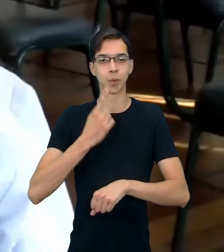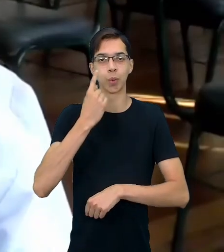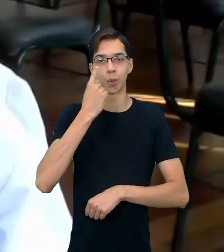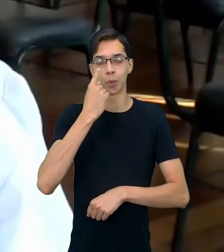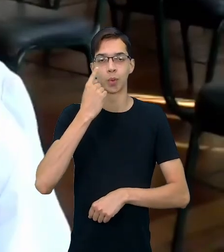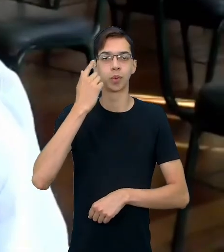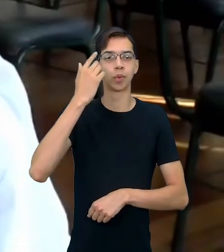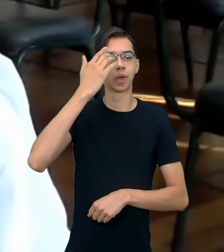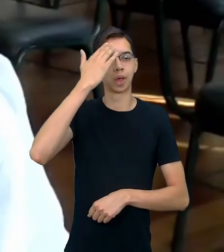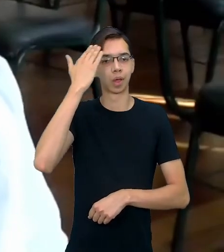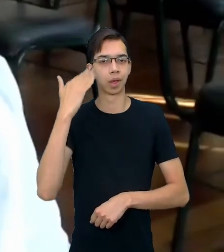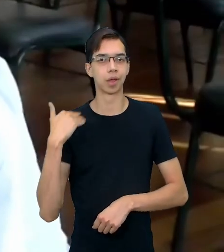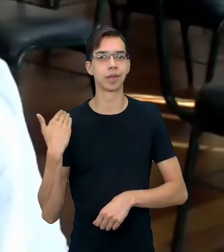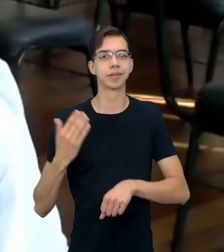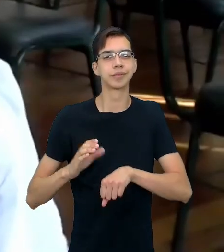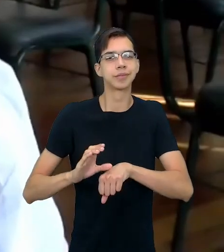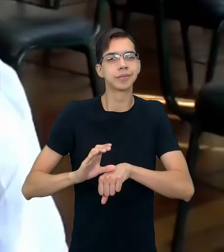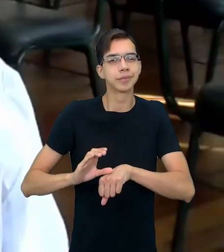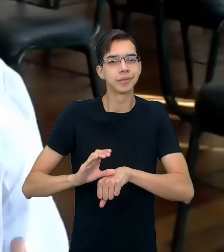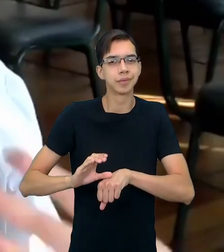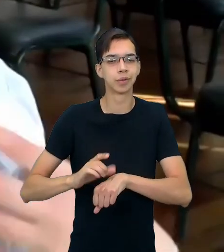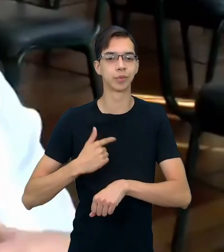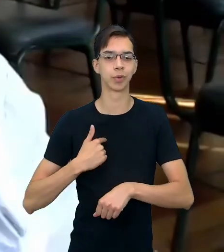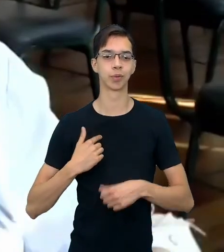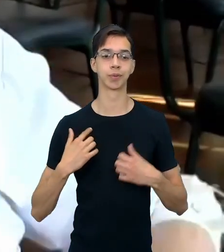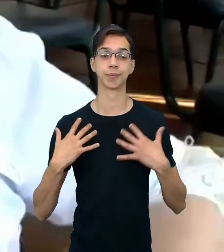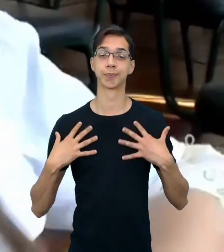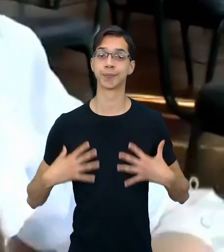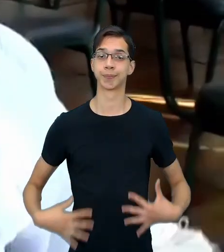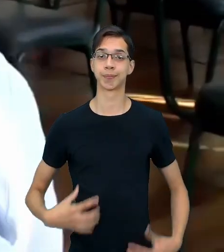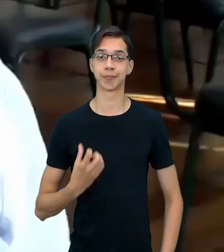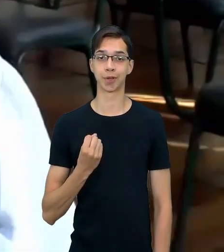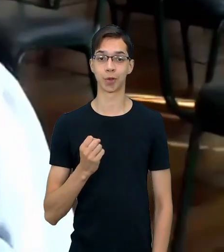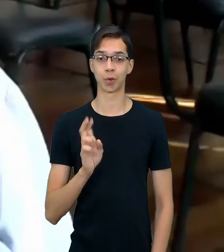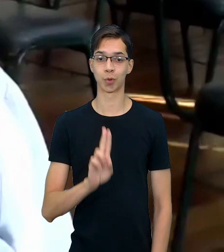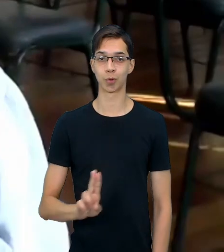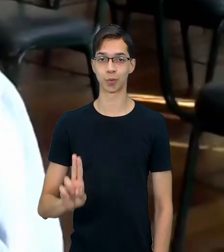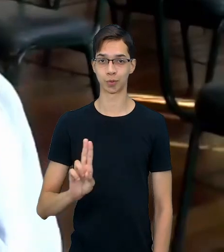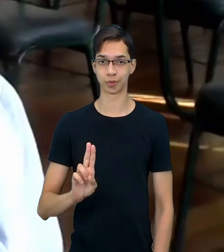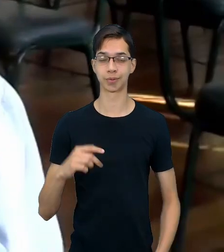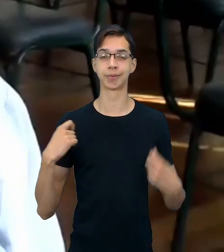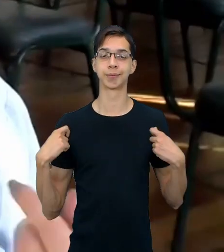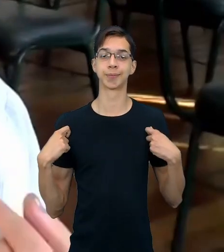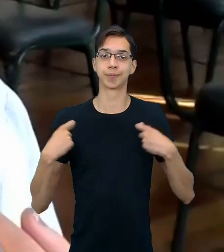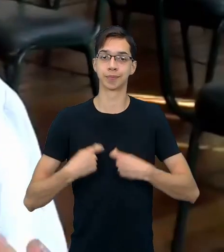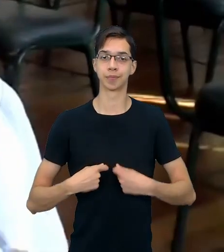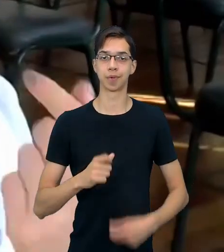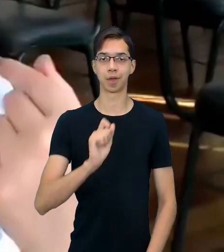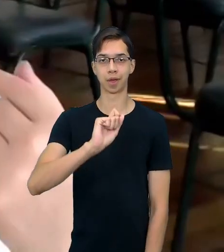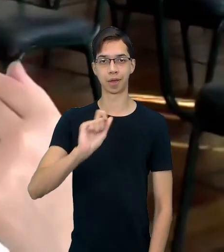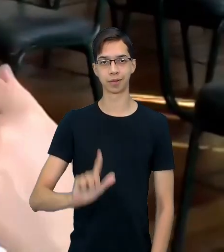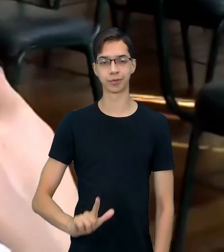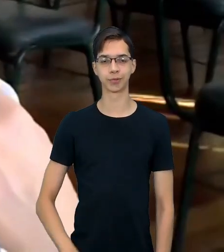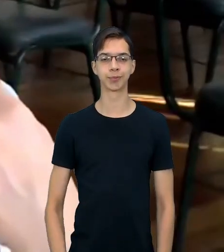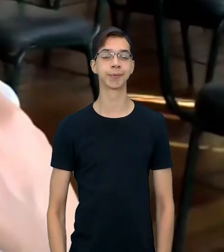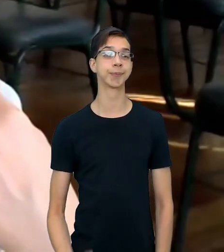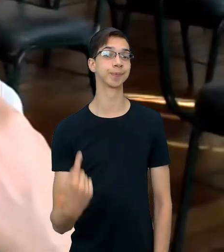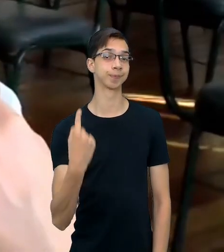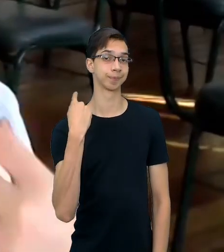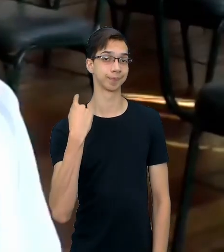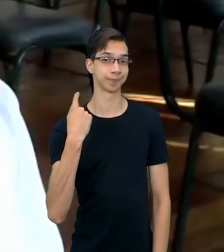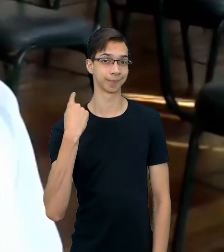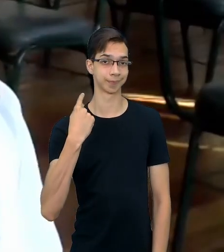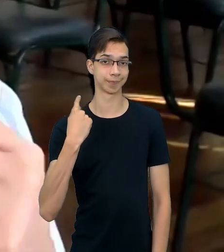castanhos, estou usando uma blusa branca e uma jaqueta azul. Atrás de mim há uma